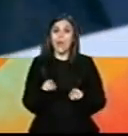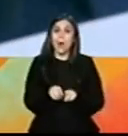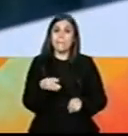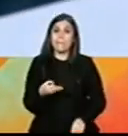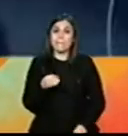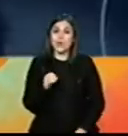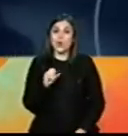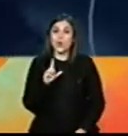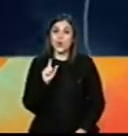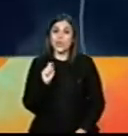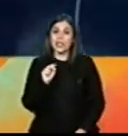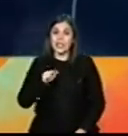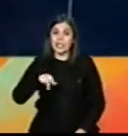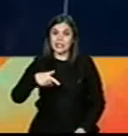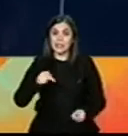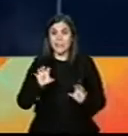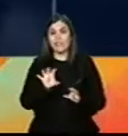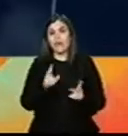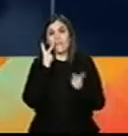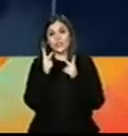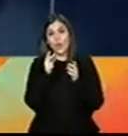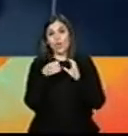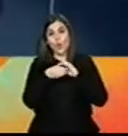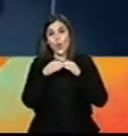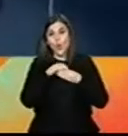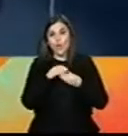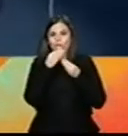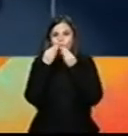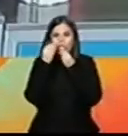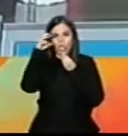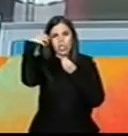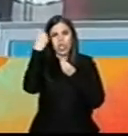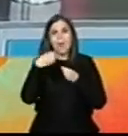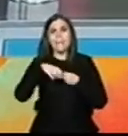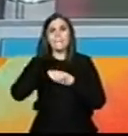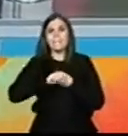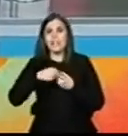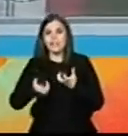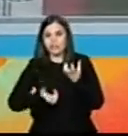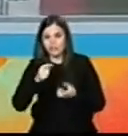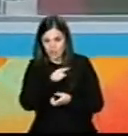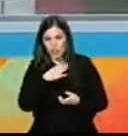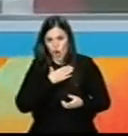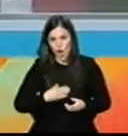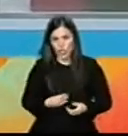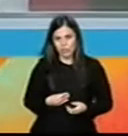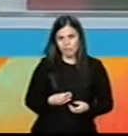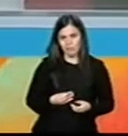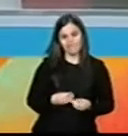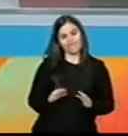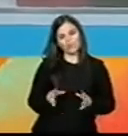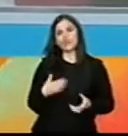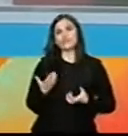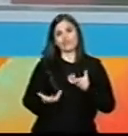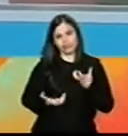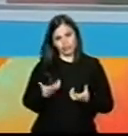cubinhos. Em cubinhos. Em cubinhos. Não gostam os meus amigos, é que já lá foram. Tão bom. Não gostam de milho frito? Não gostam de milho frito? Pronto, ferveu. Vai